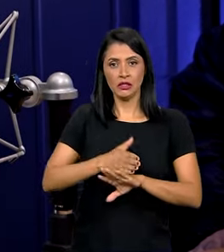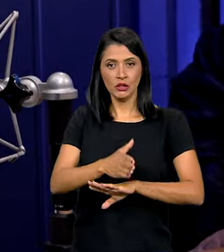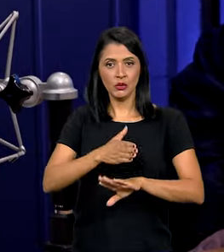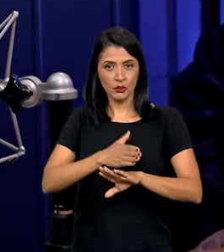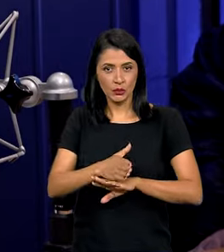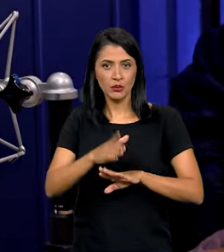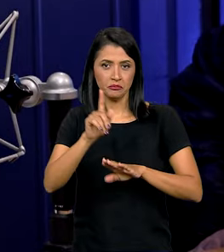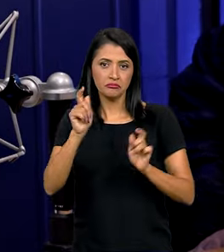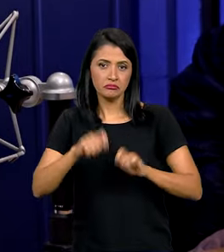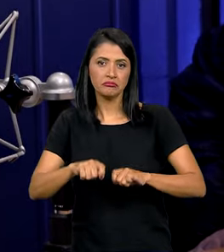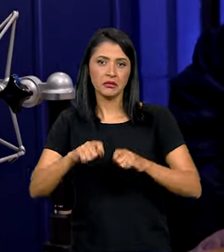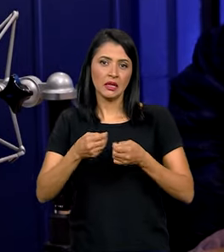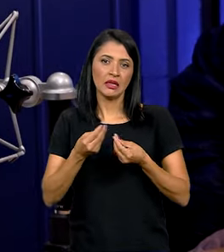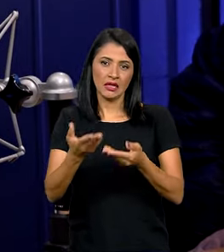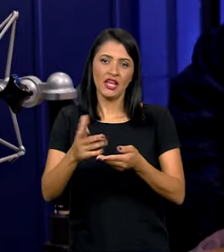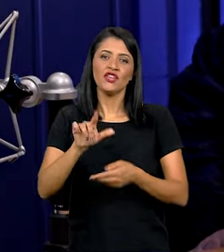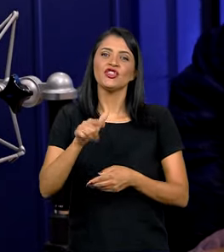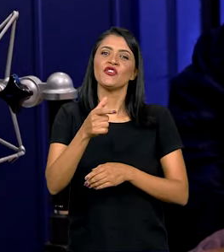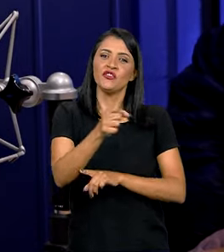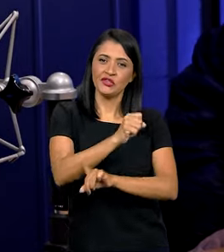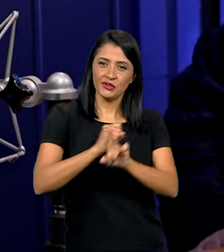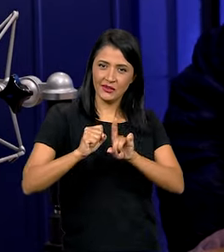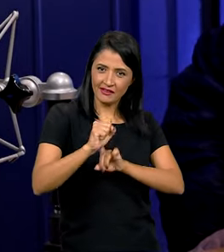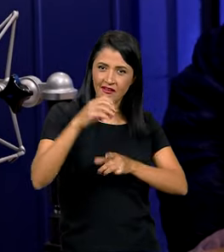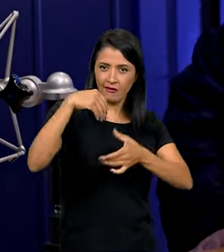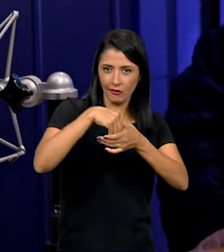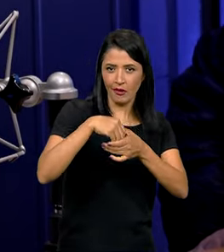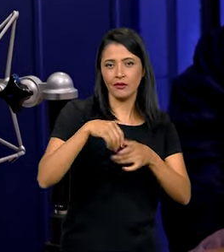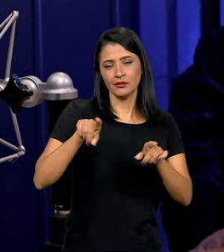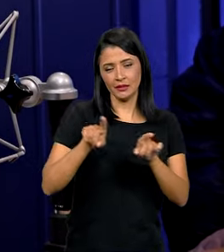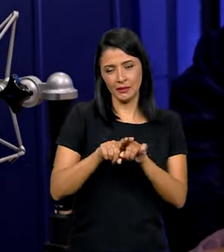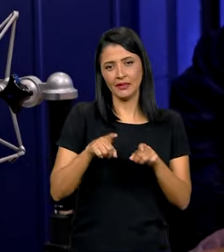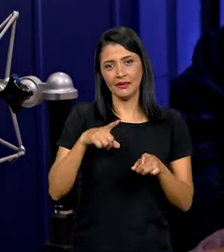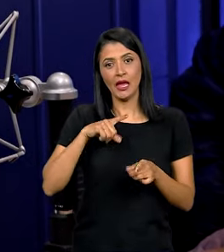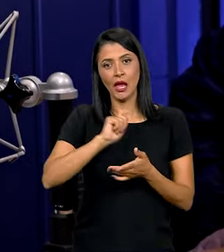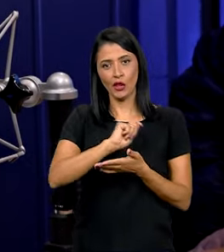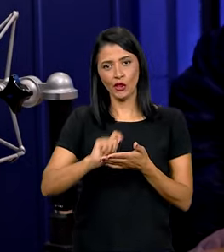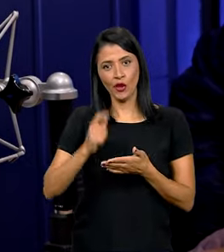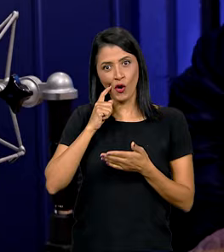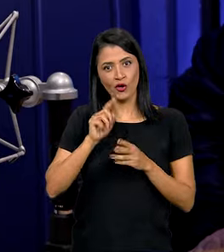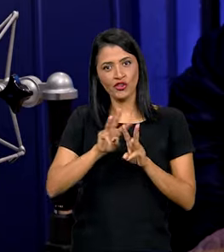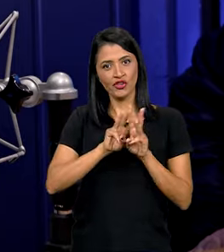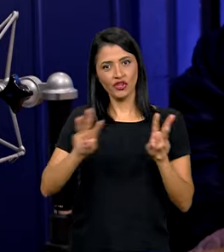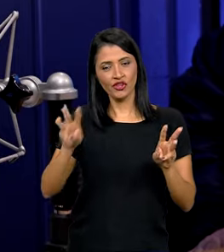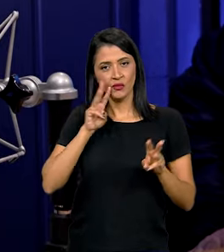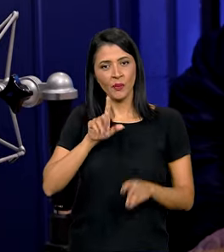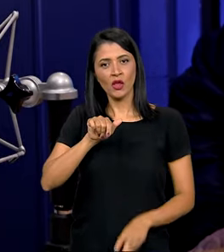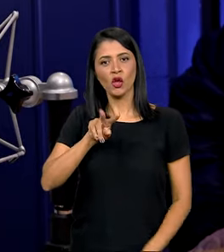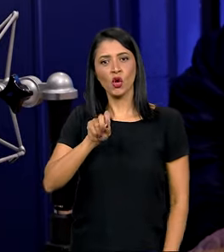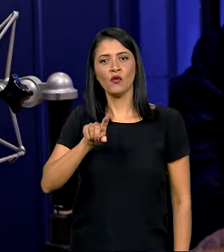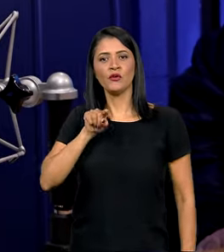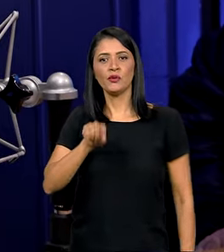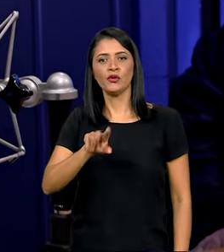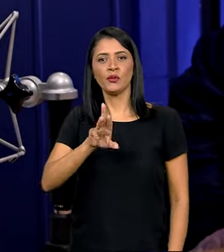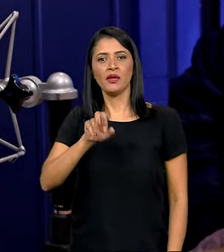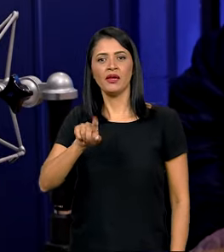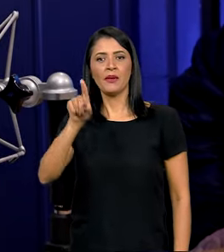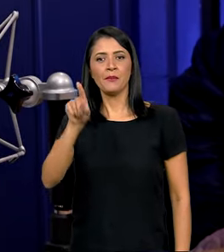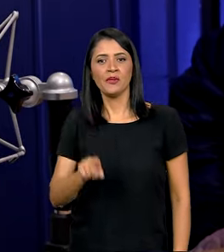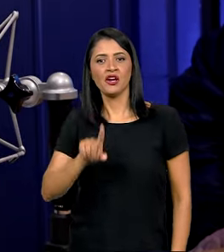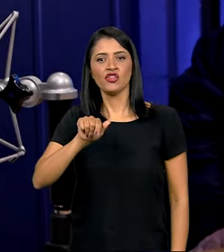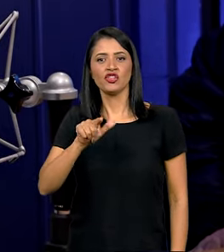Brasil participativo que traz o G20 social participativo anote aí o endereço é